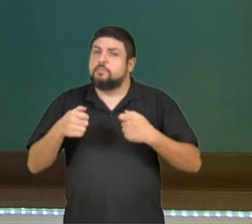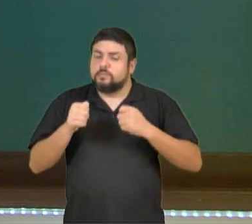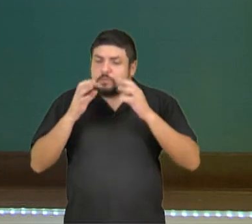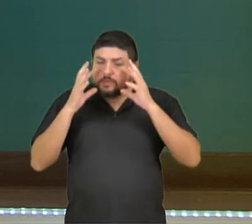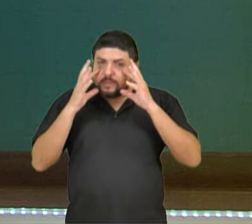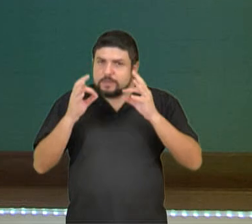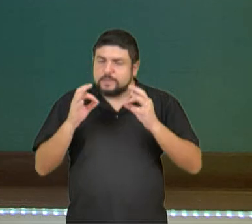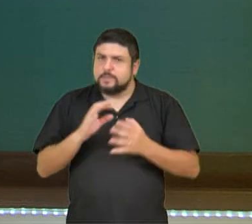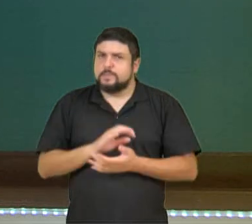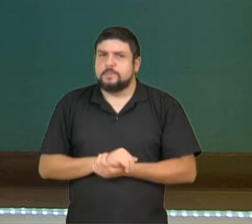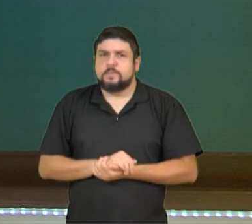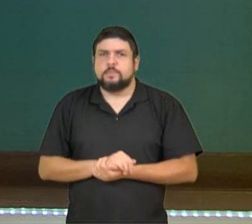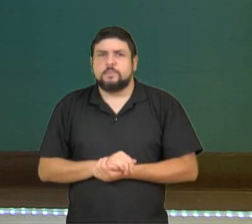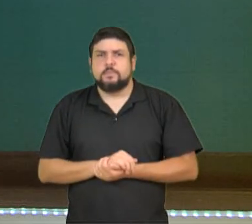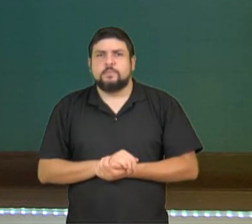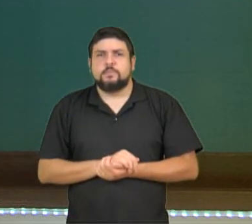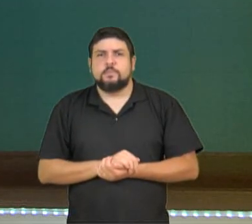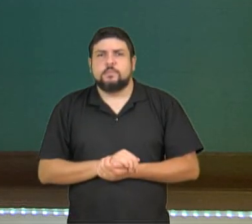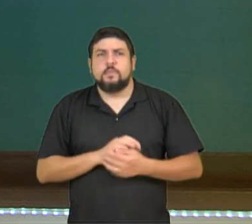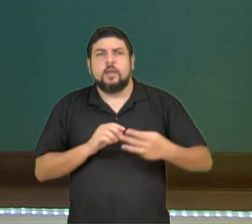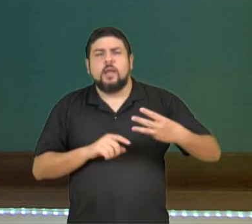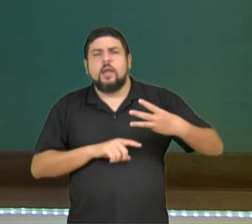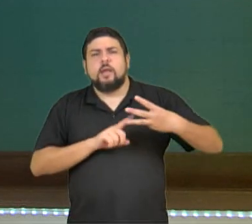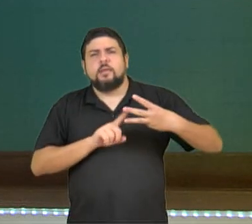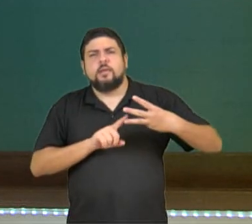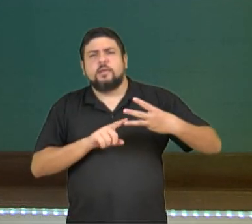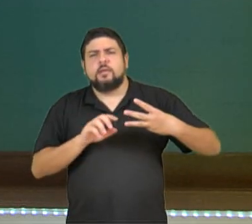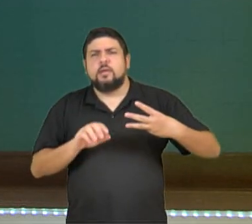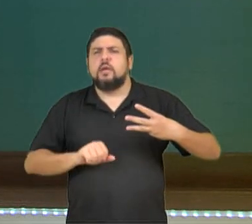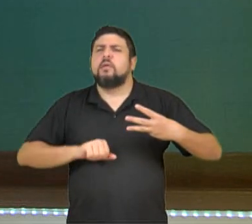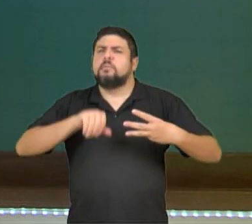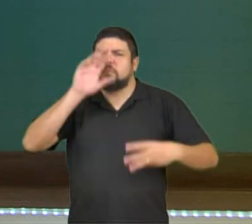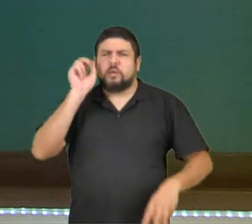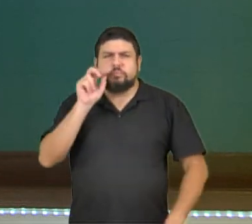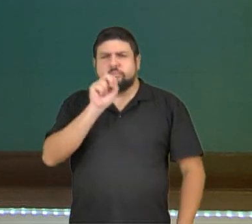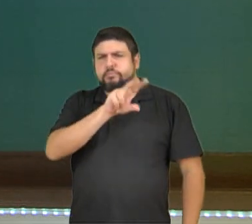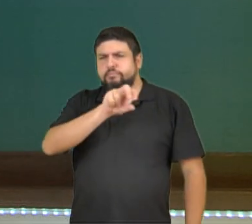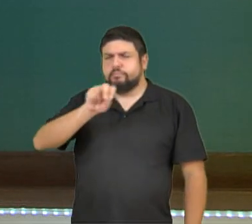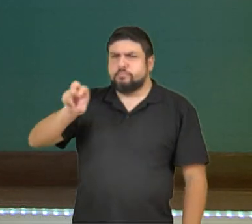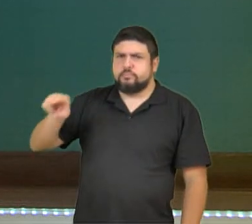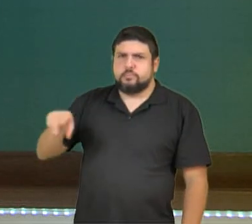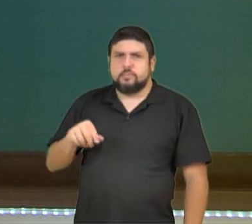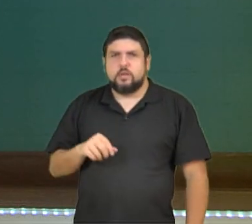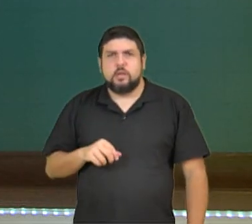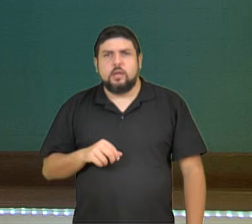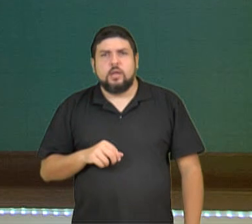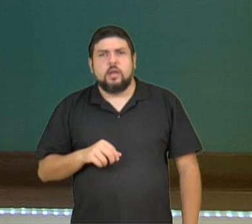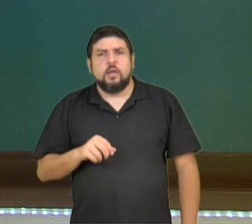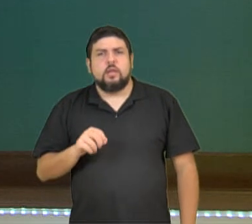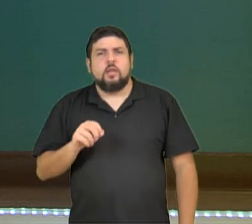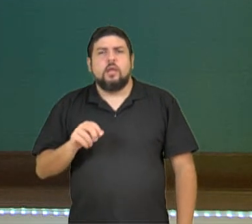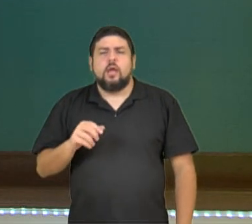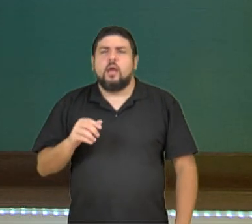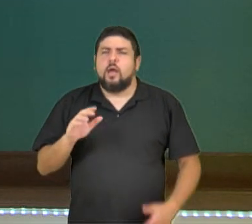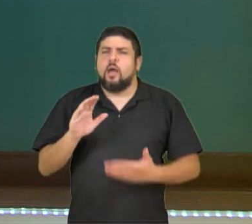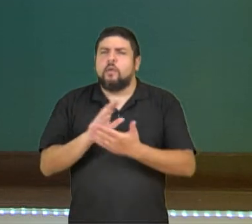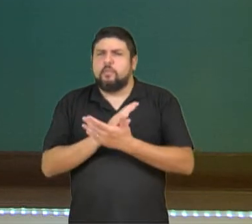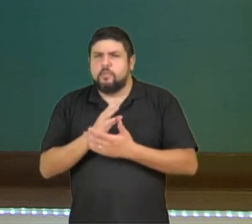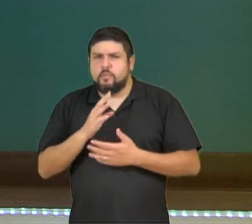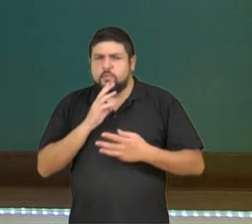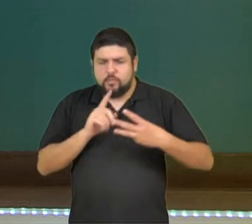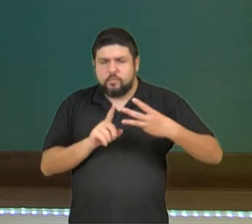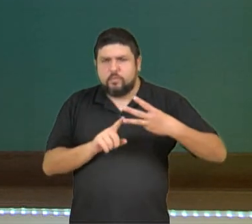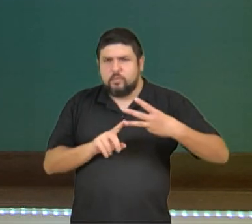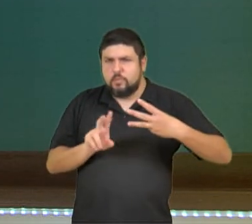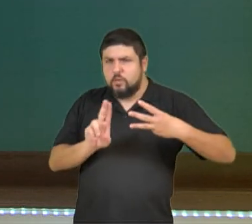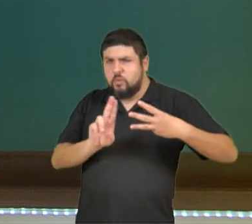atenção. E essa aqui é a mais comum. Essa aqui, angina tonsilar, muita gente não conhece por esse